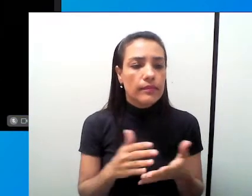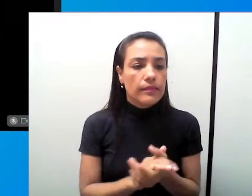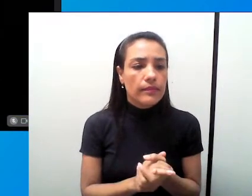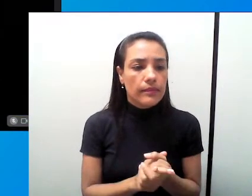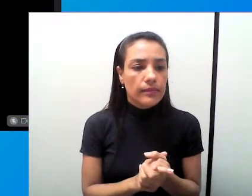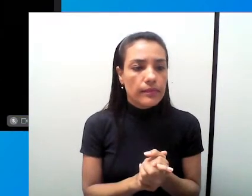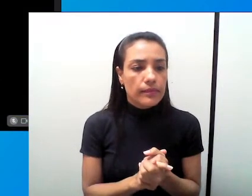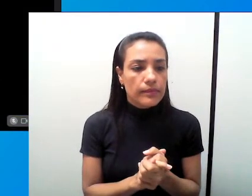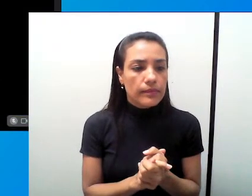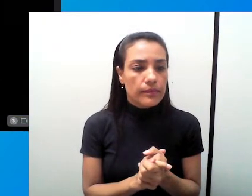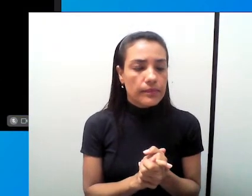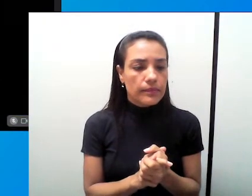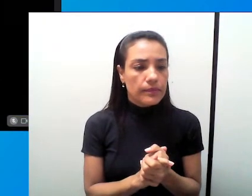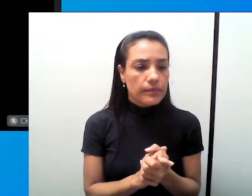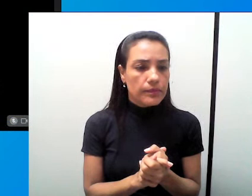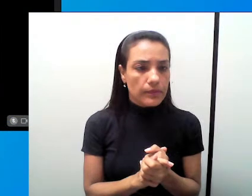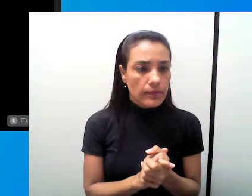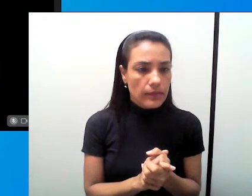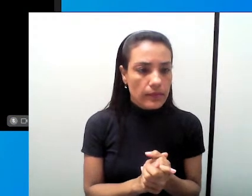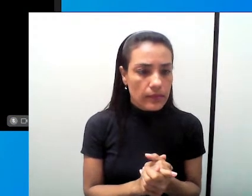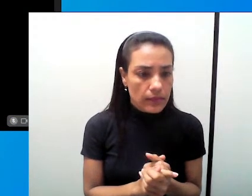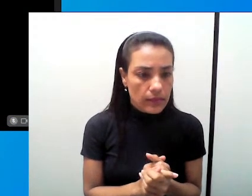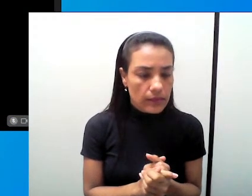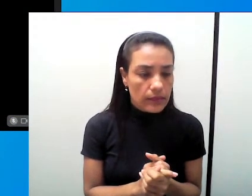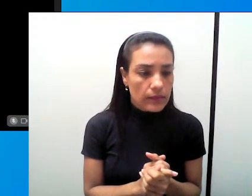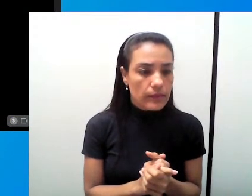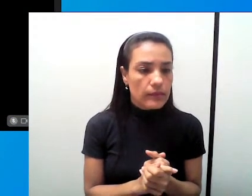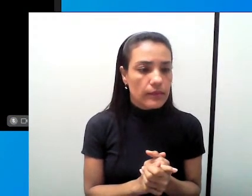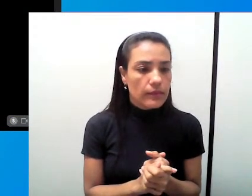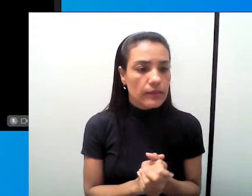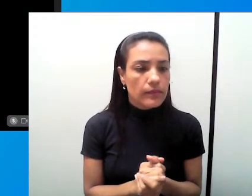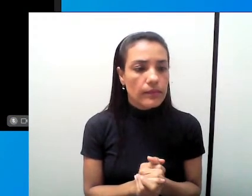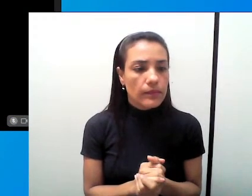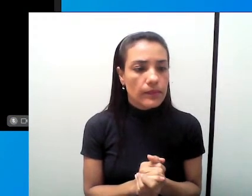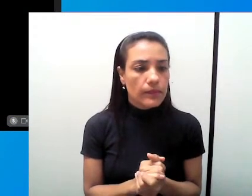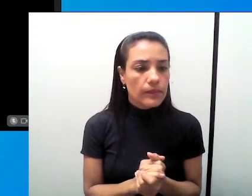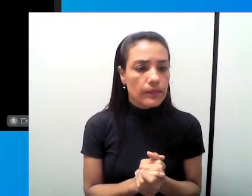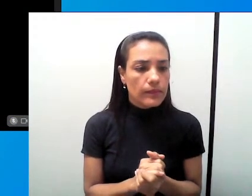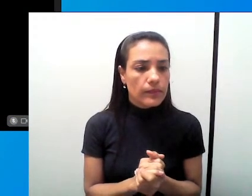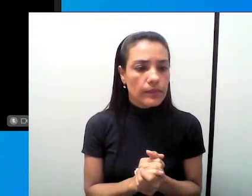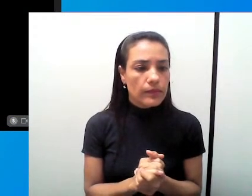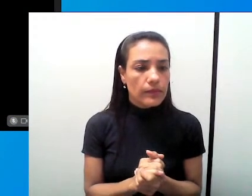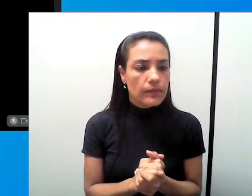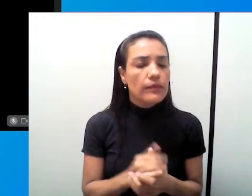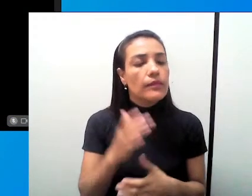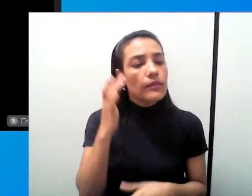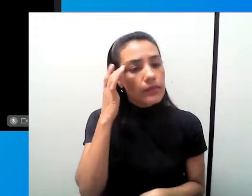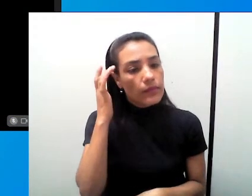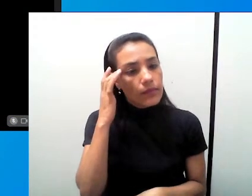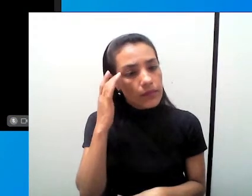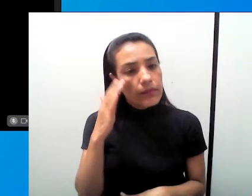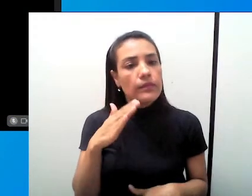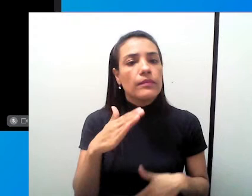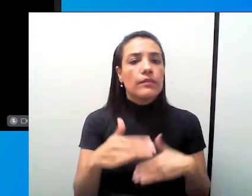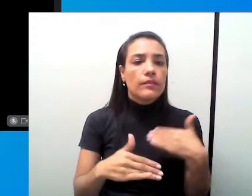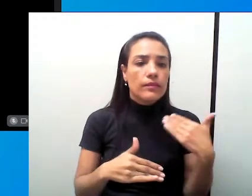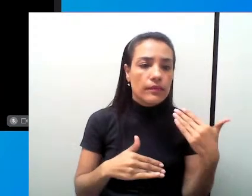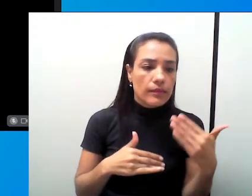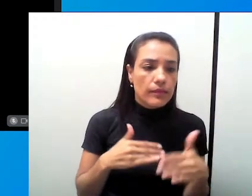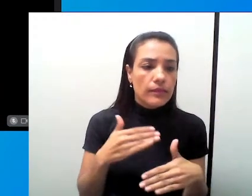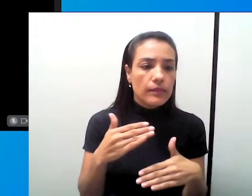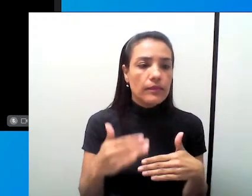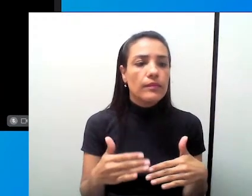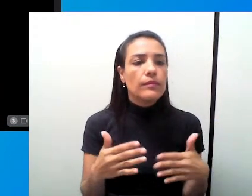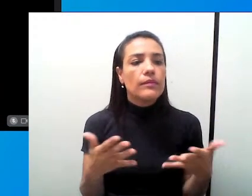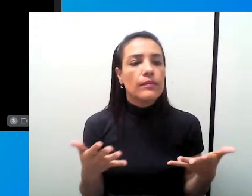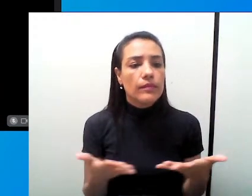identificar e mitigar, e é natural. Então, eu acho que esse processo, a forma em si,